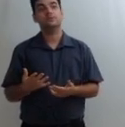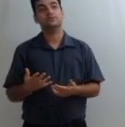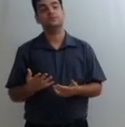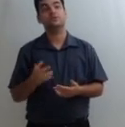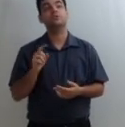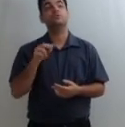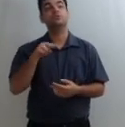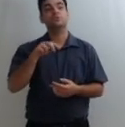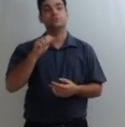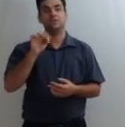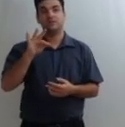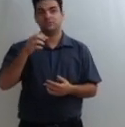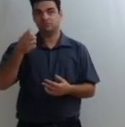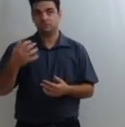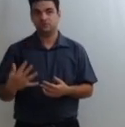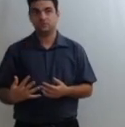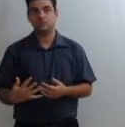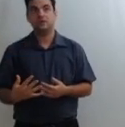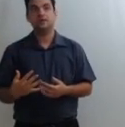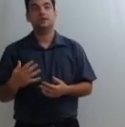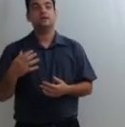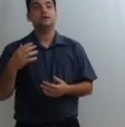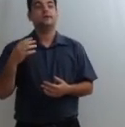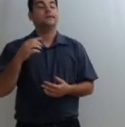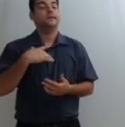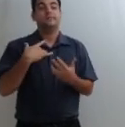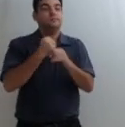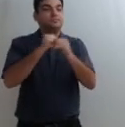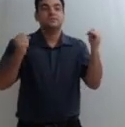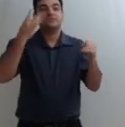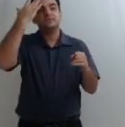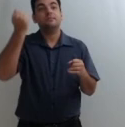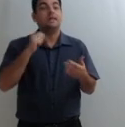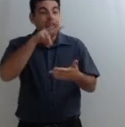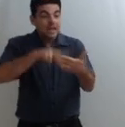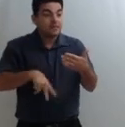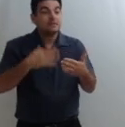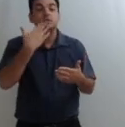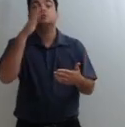falou, ministro Maurício, sequer se sabe, lendo a decisão, que crime é.